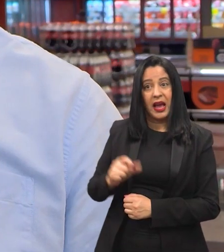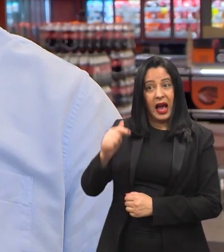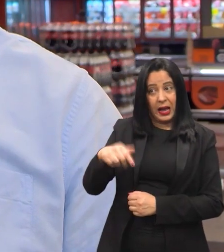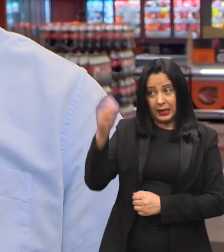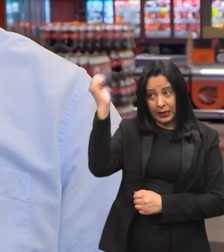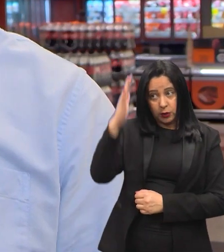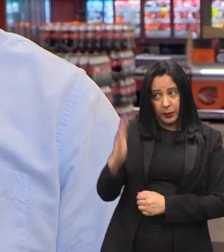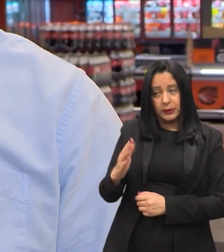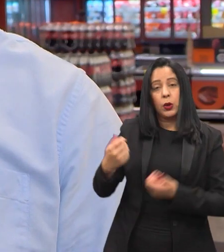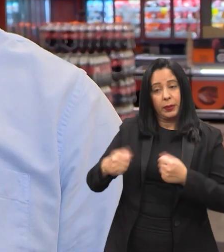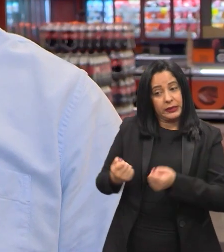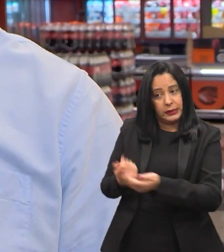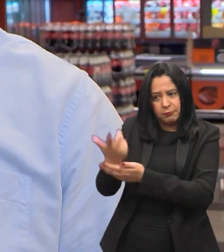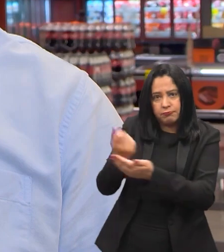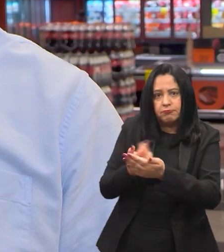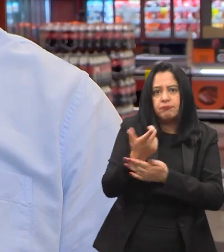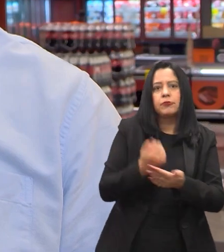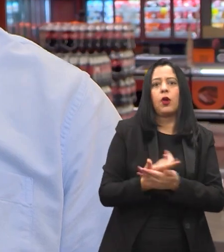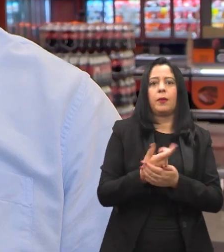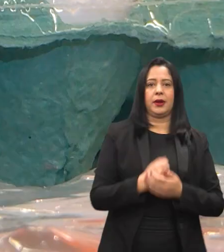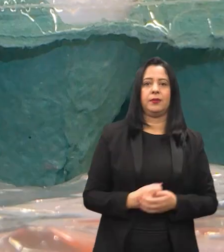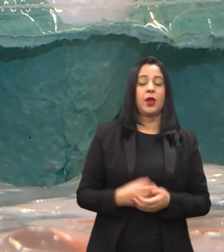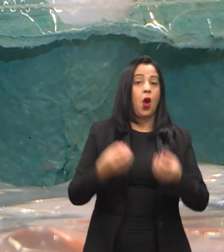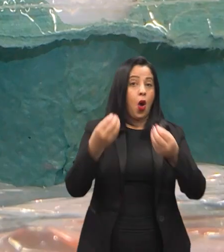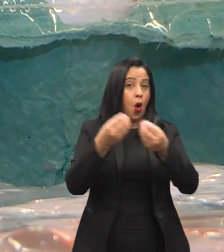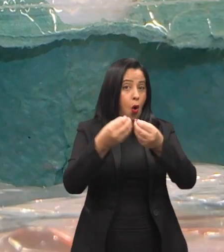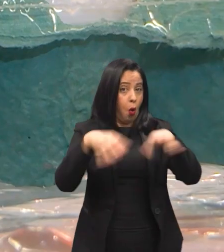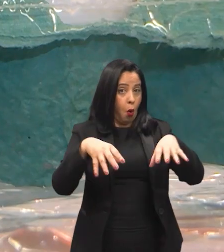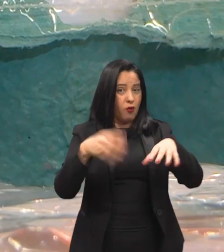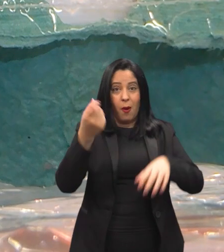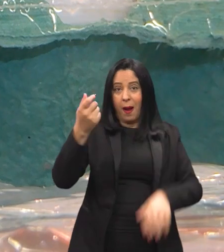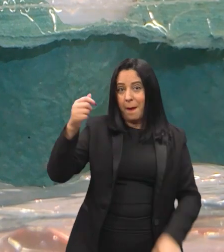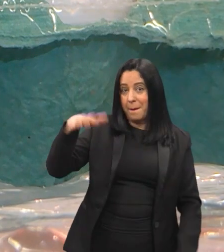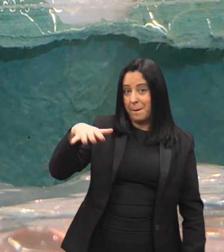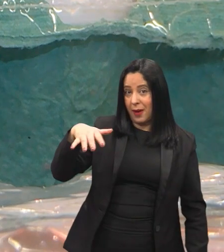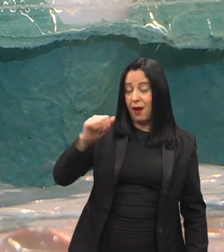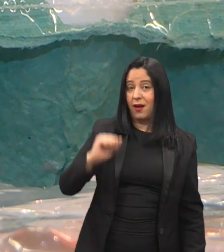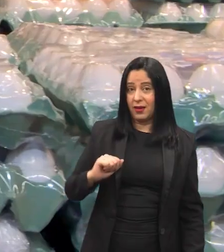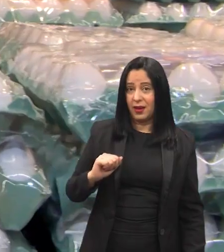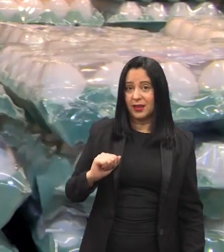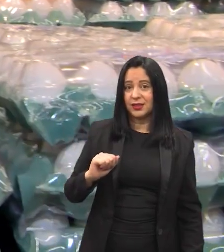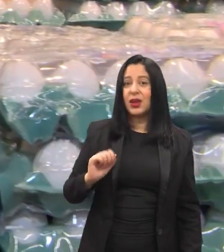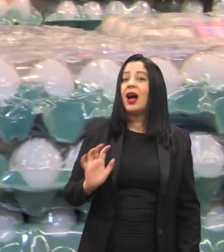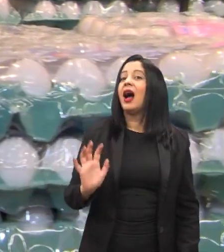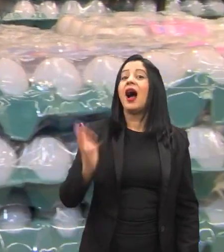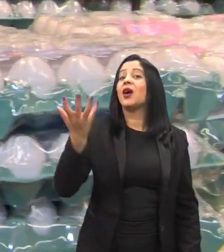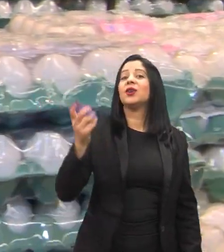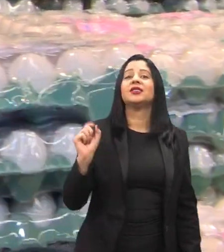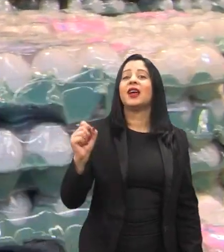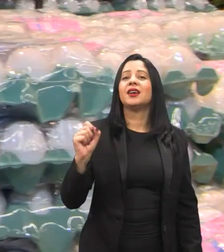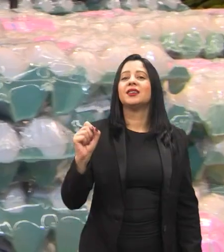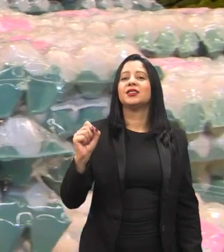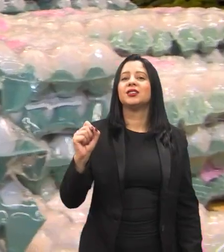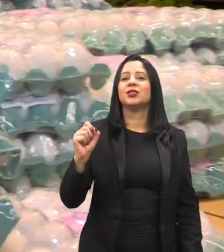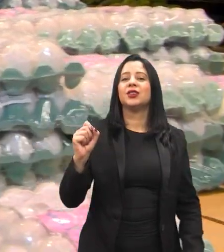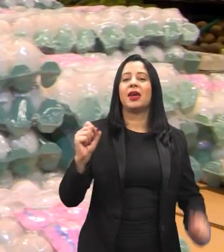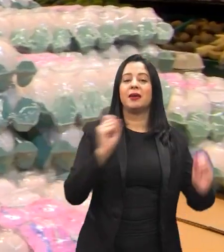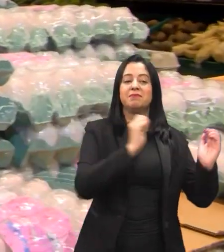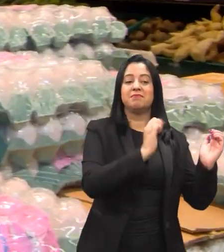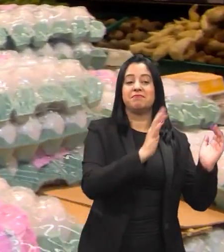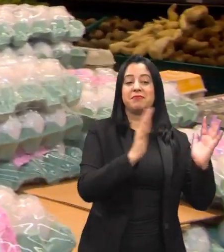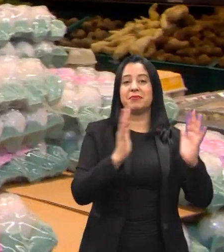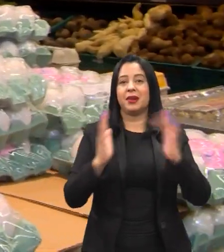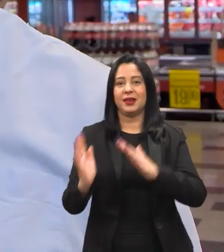interno tem que escoar essa mercadoria. Com o preço dos ovos mais em conta, acontece uma espécie de